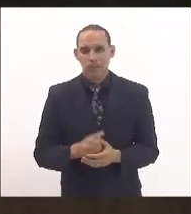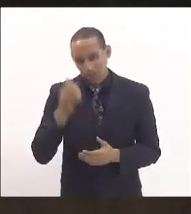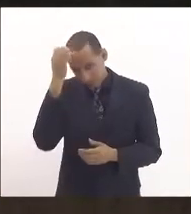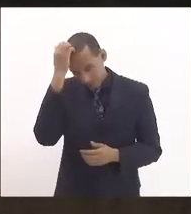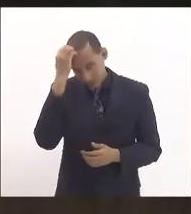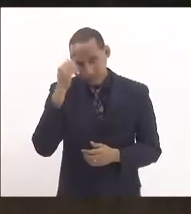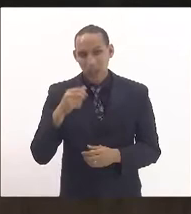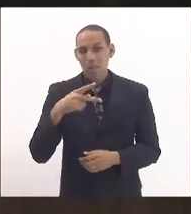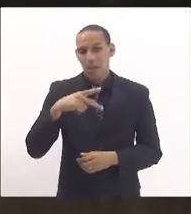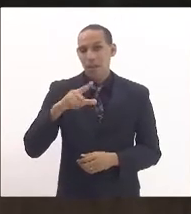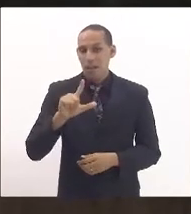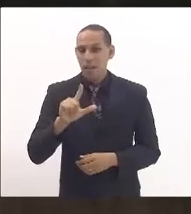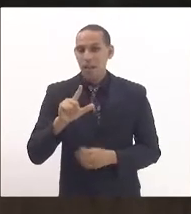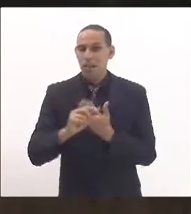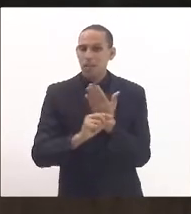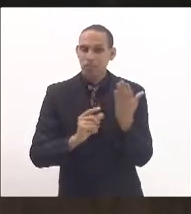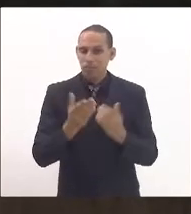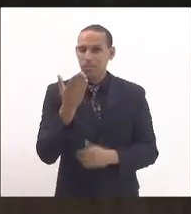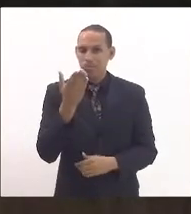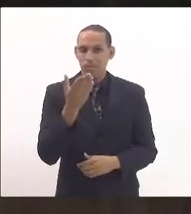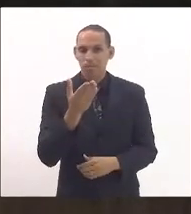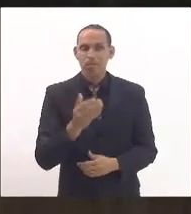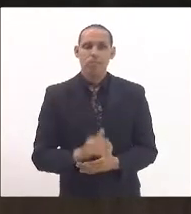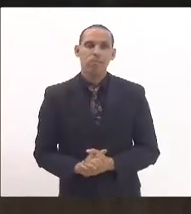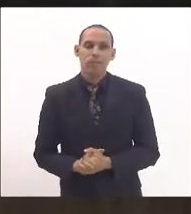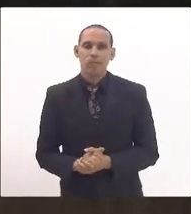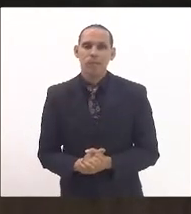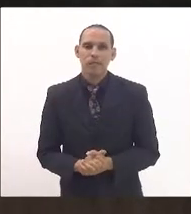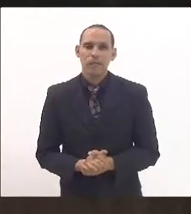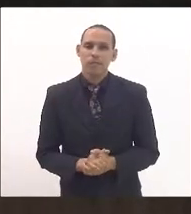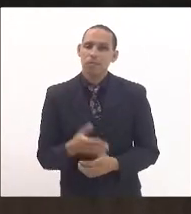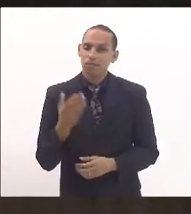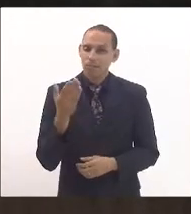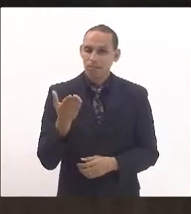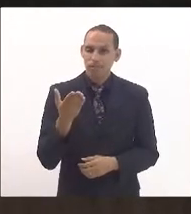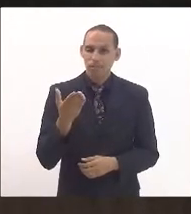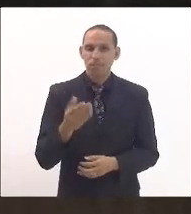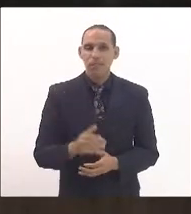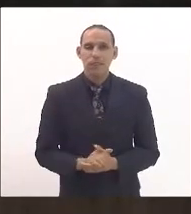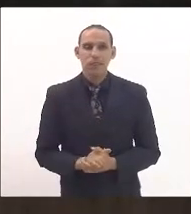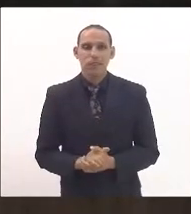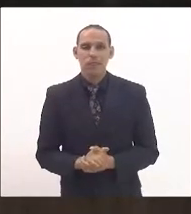O projeto de lei de autoria de Vossa Excelência. Vossa Excelência está